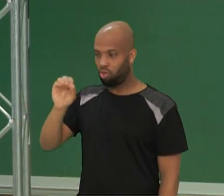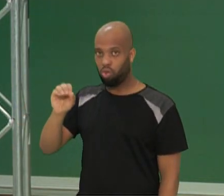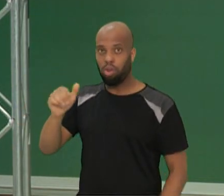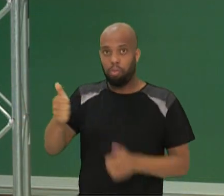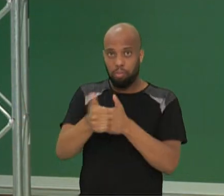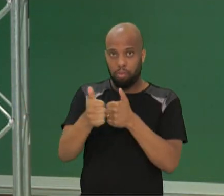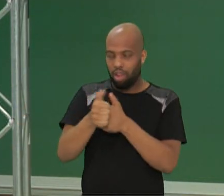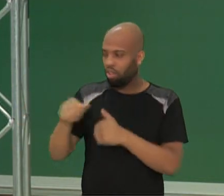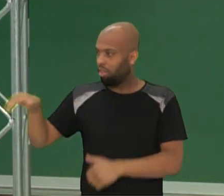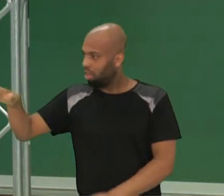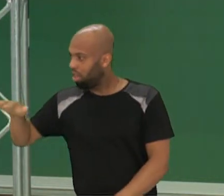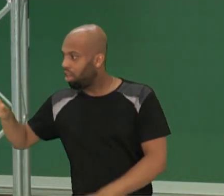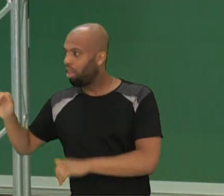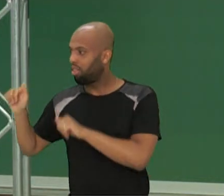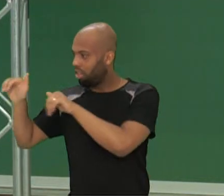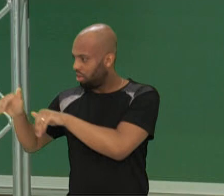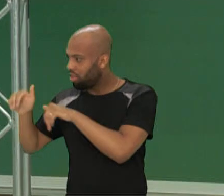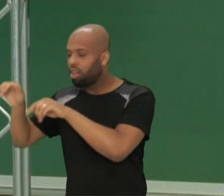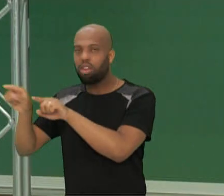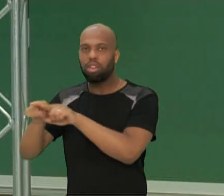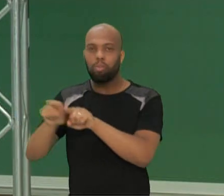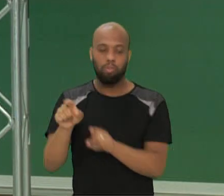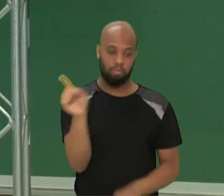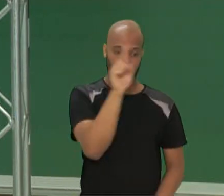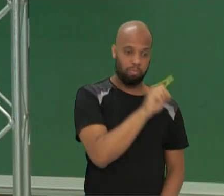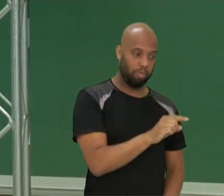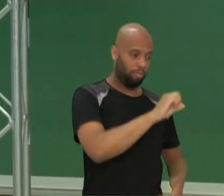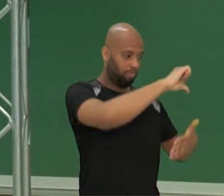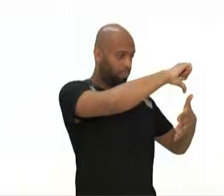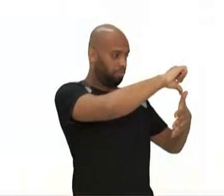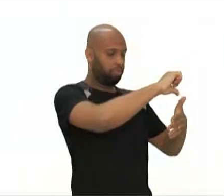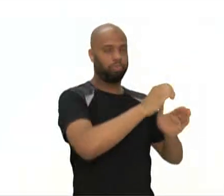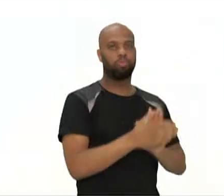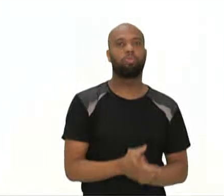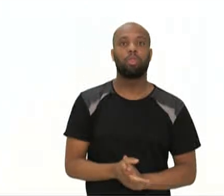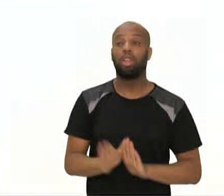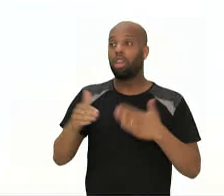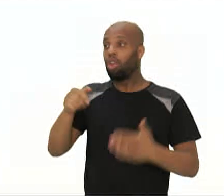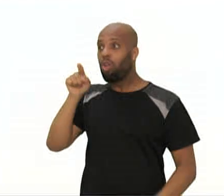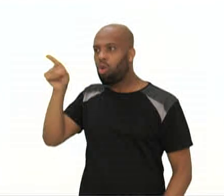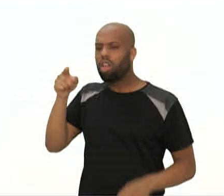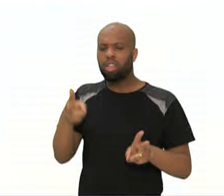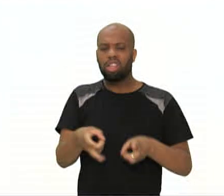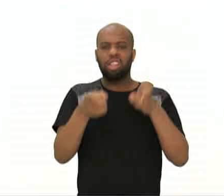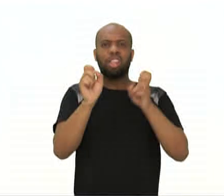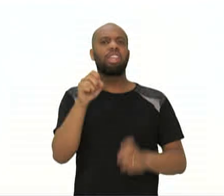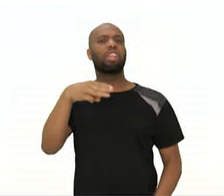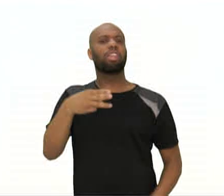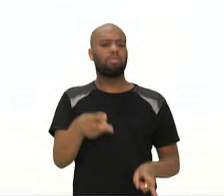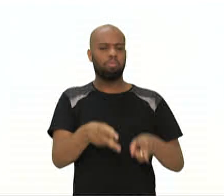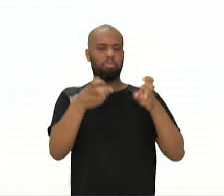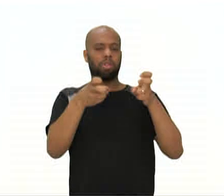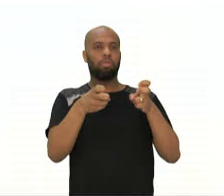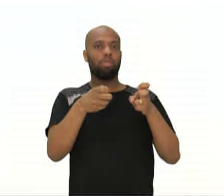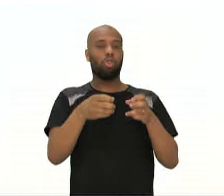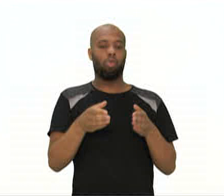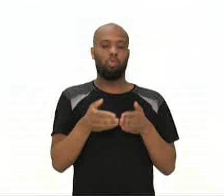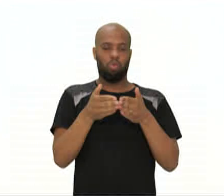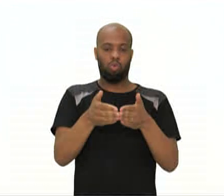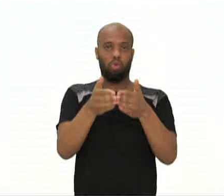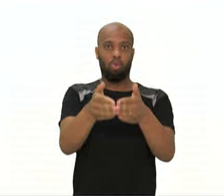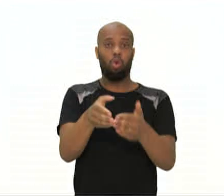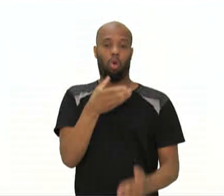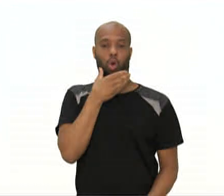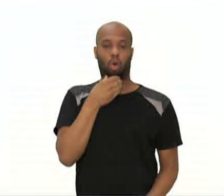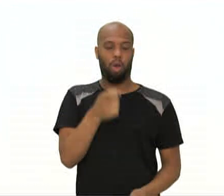e a América do Sul. Aqui, ó, o El Niño foi originalmente reconhecido por pescadores da costa norte do